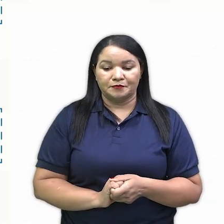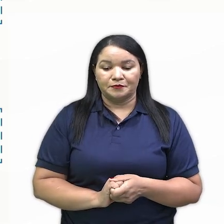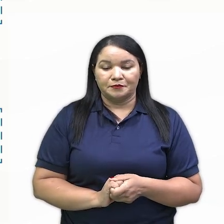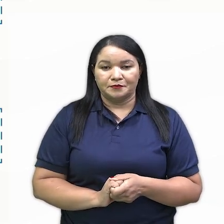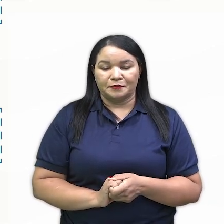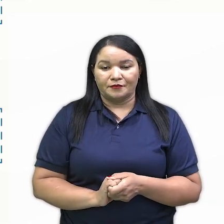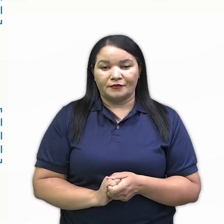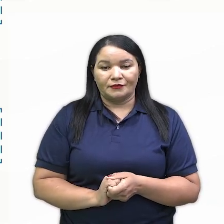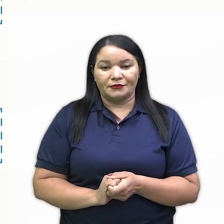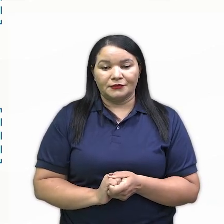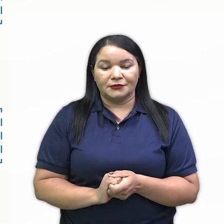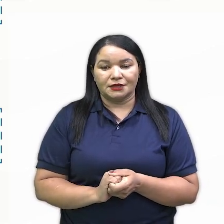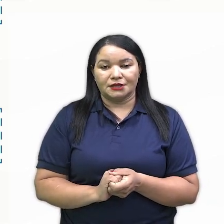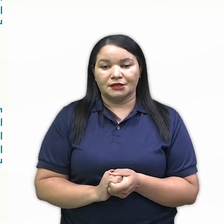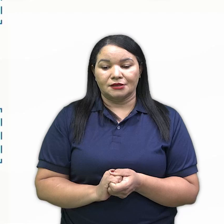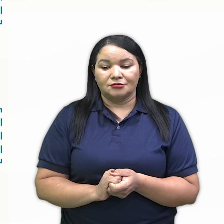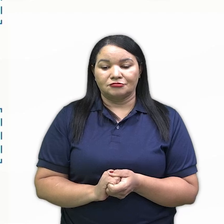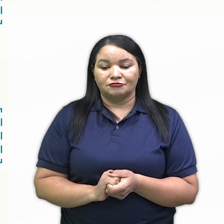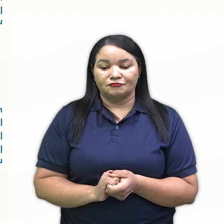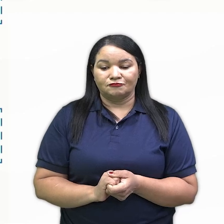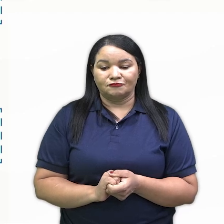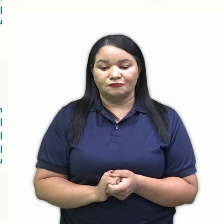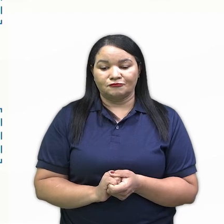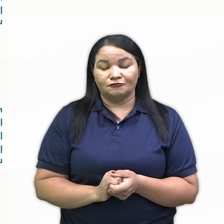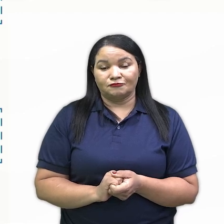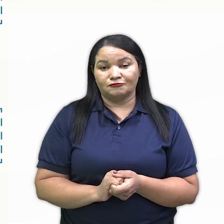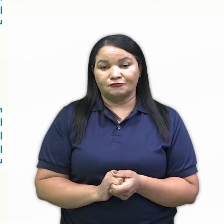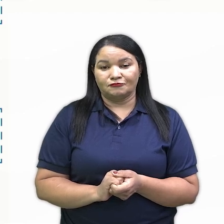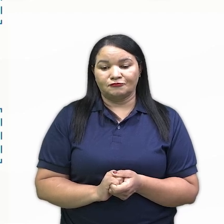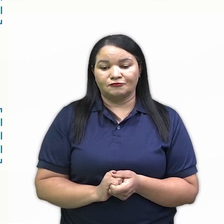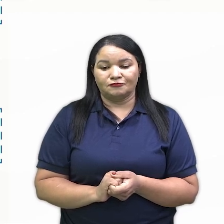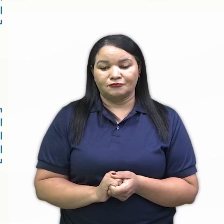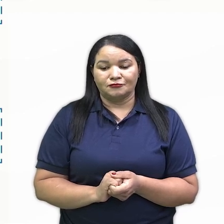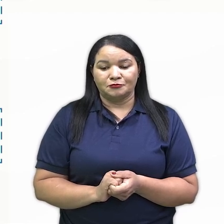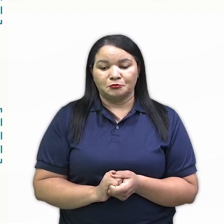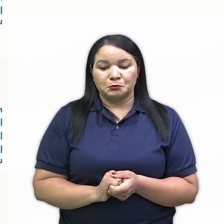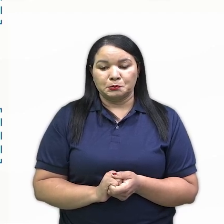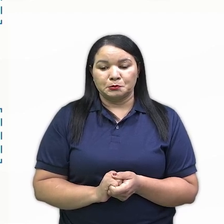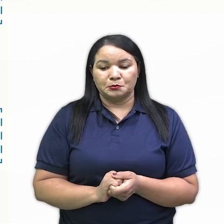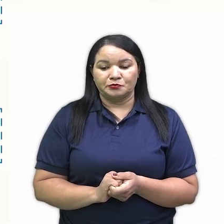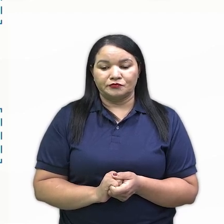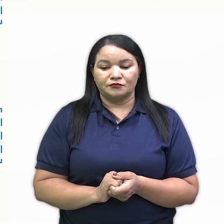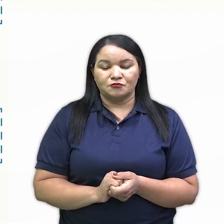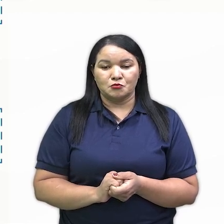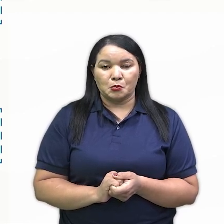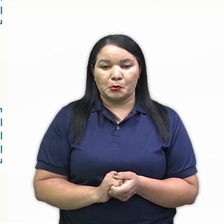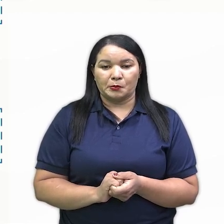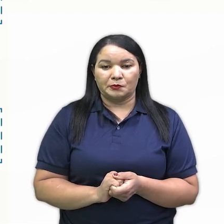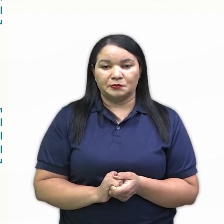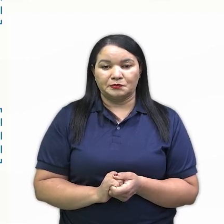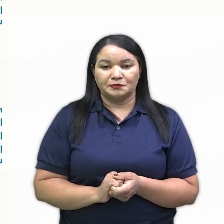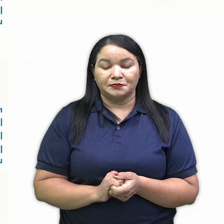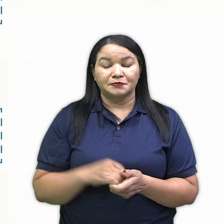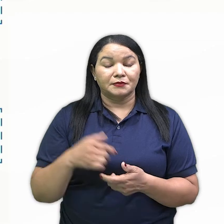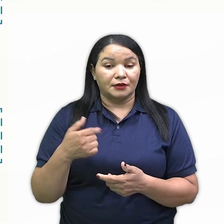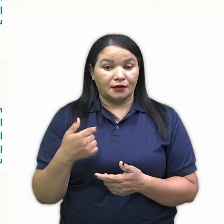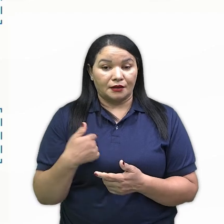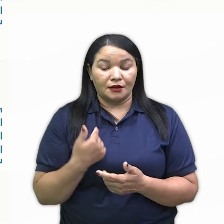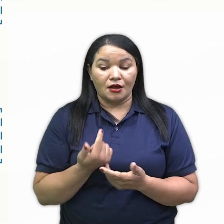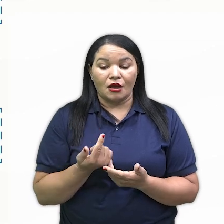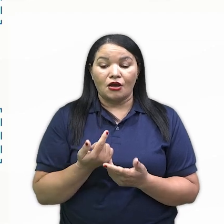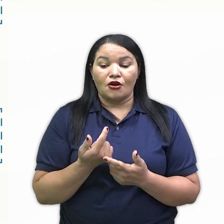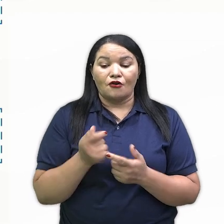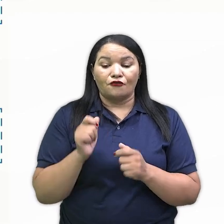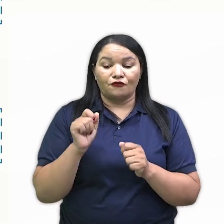Eu estava fazendo. I was doing my homework.